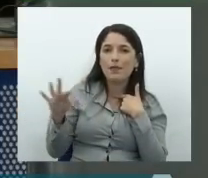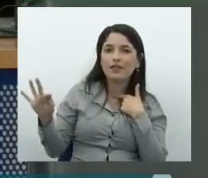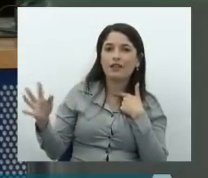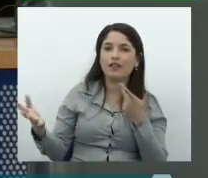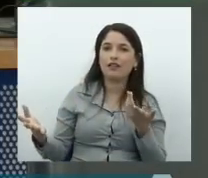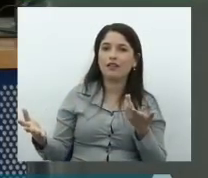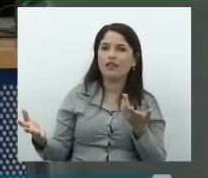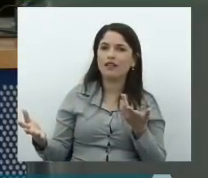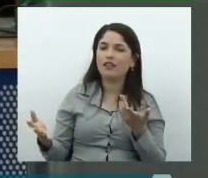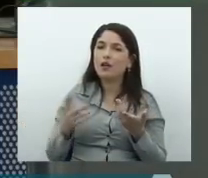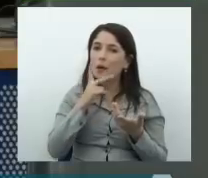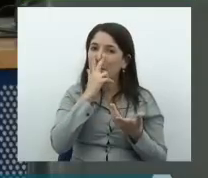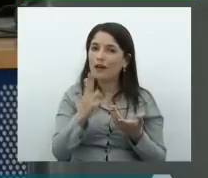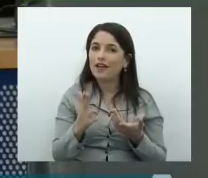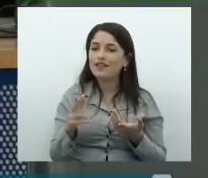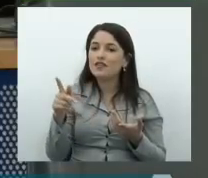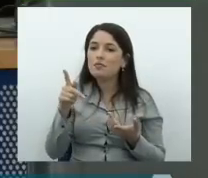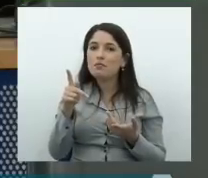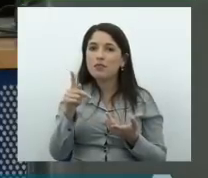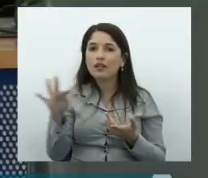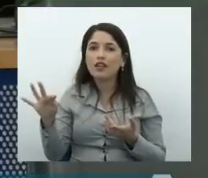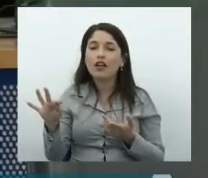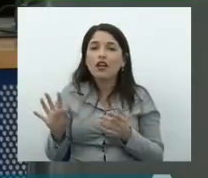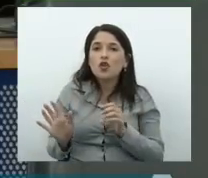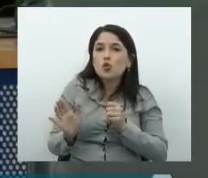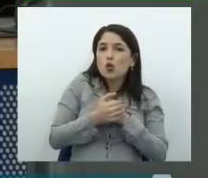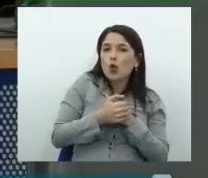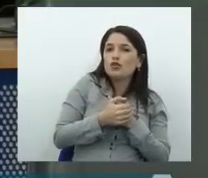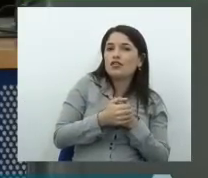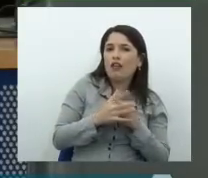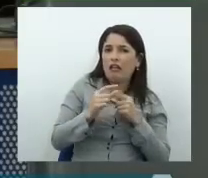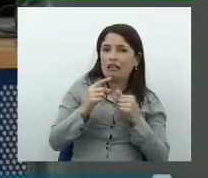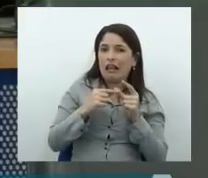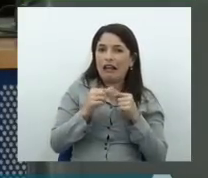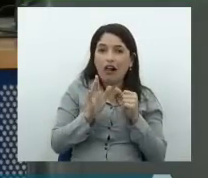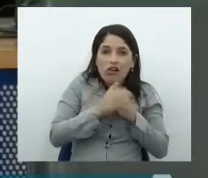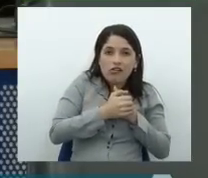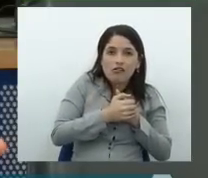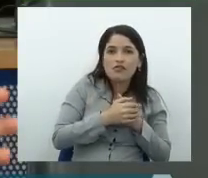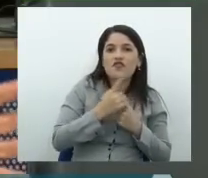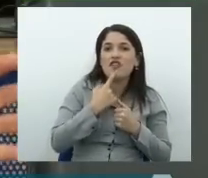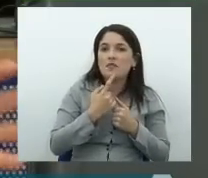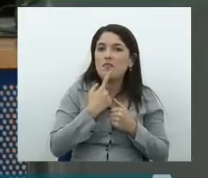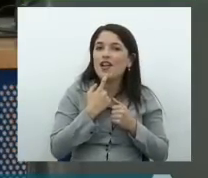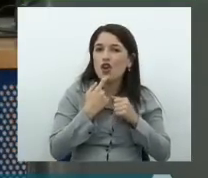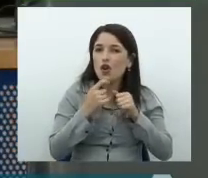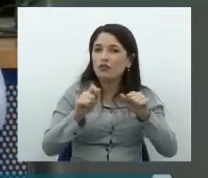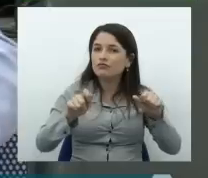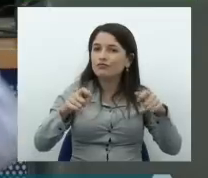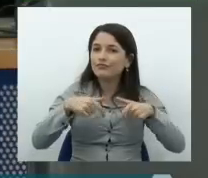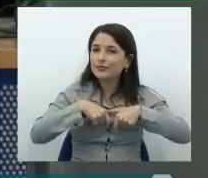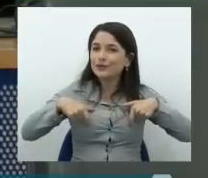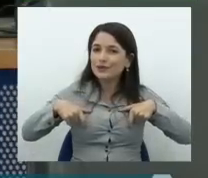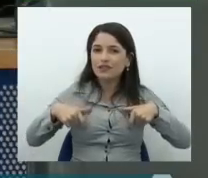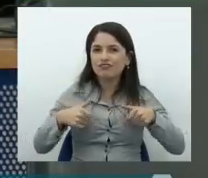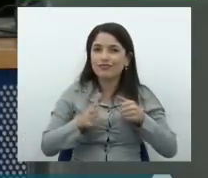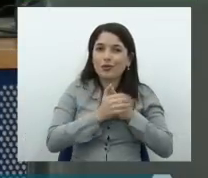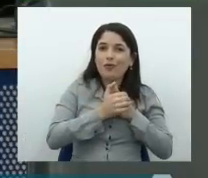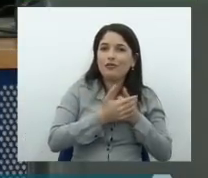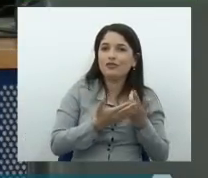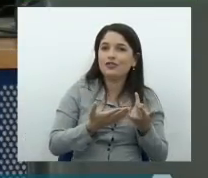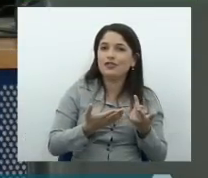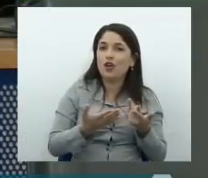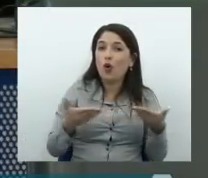tanto do PT, do vermelho e da estrela, que nem vir aqui no nosso debate não veio. É lamentável isso, é